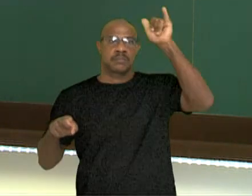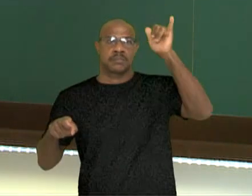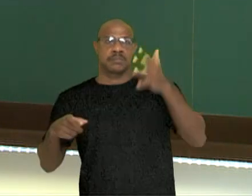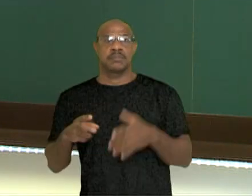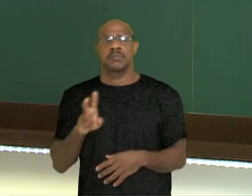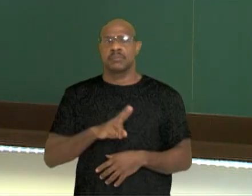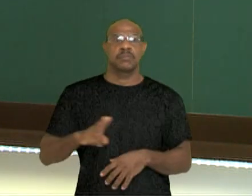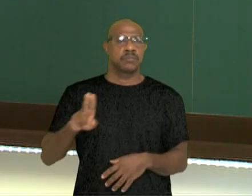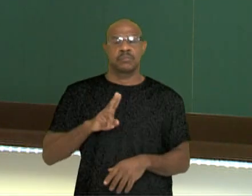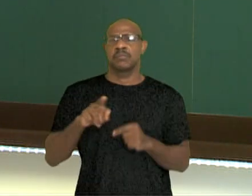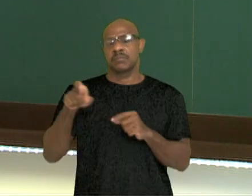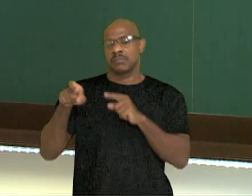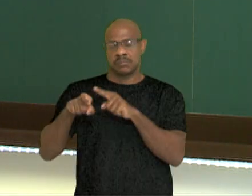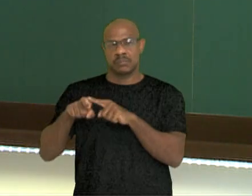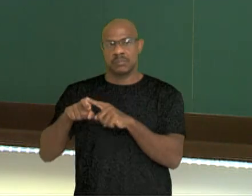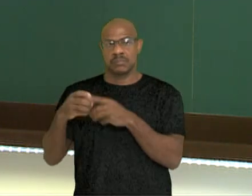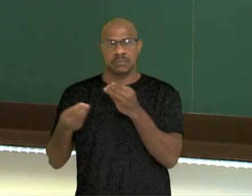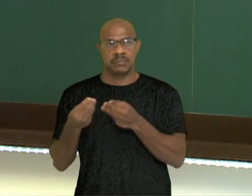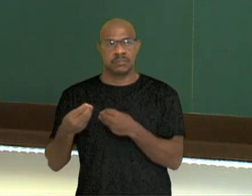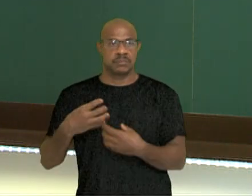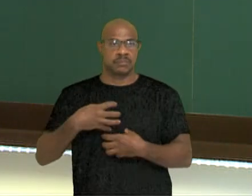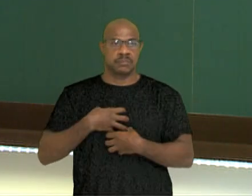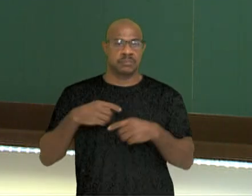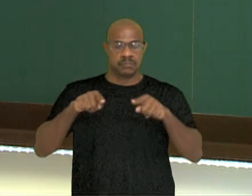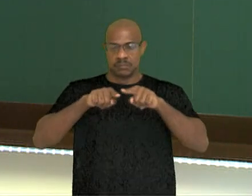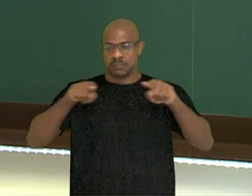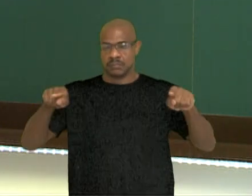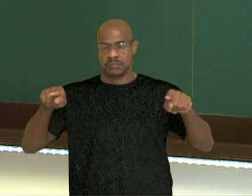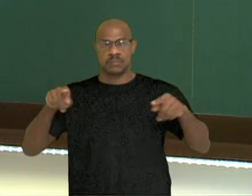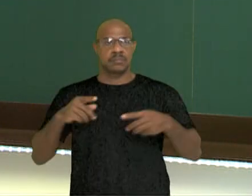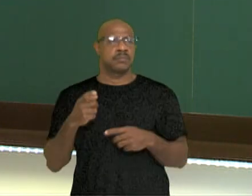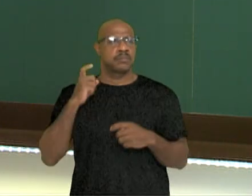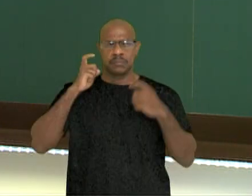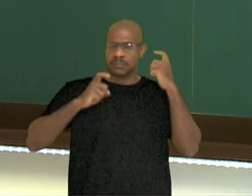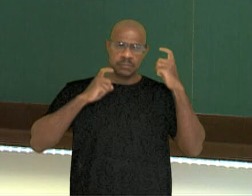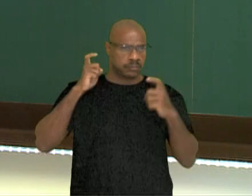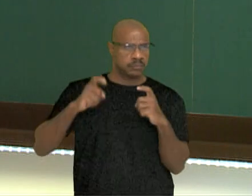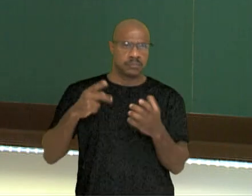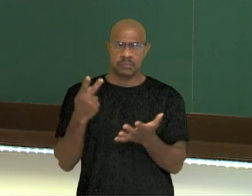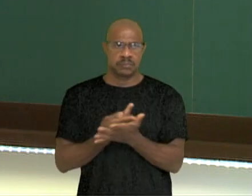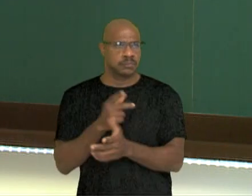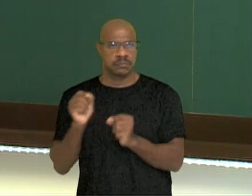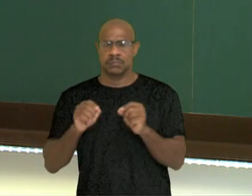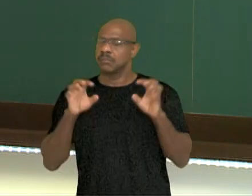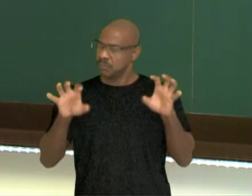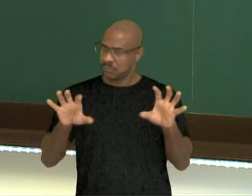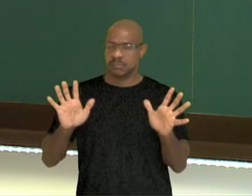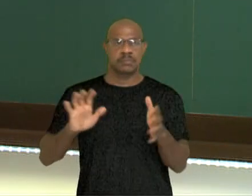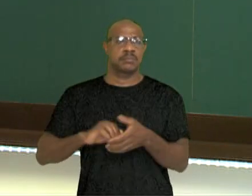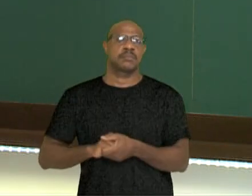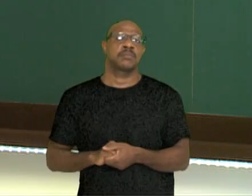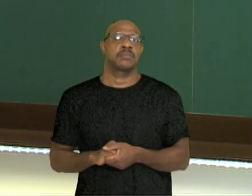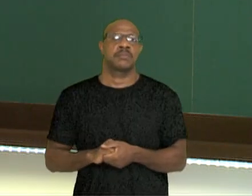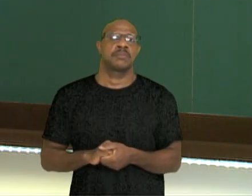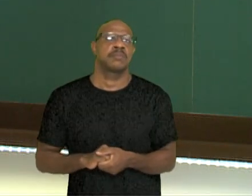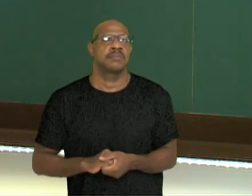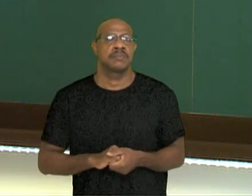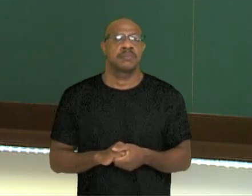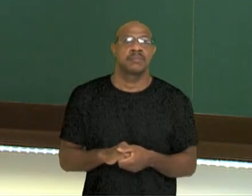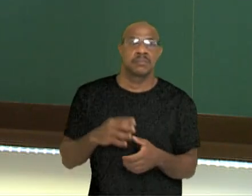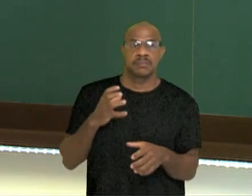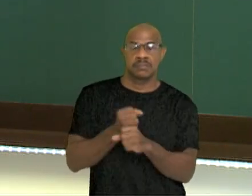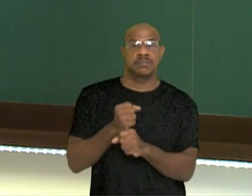para representar a posição. Então não se preocupe aí, né, não está errado, é assim mesmo, né, é só uma representação um pouco